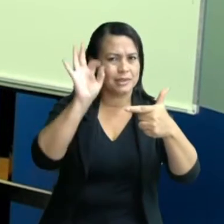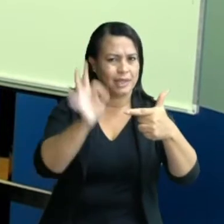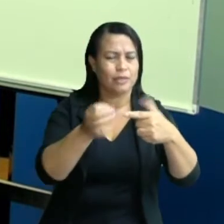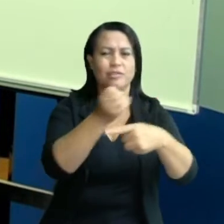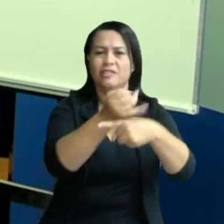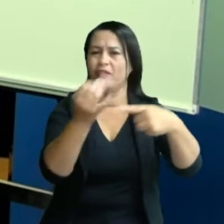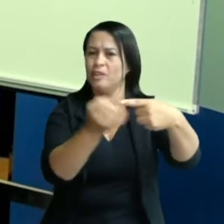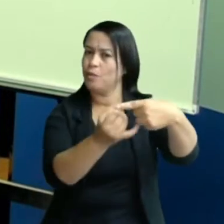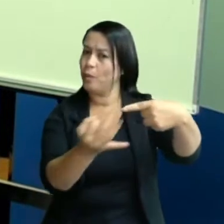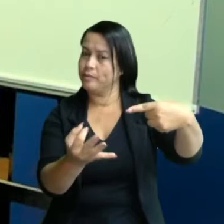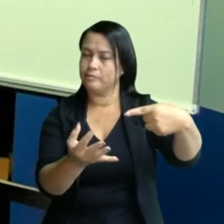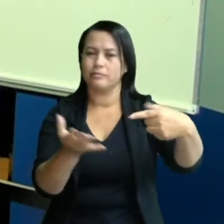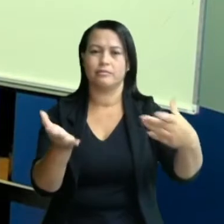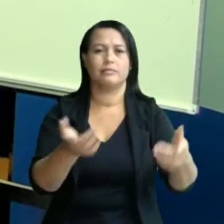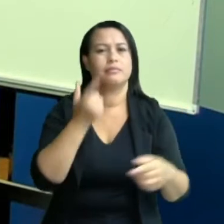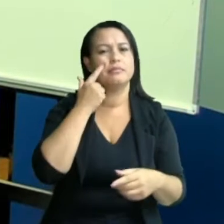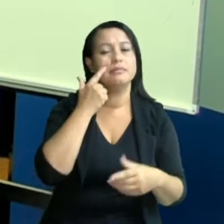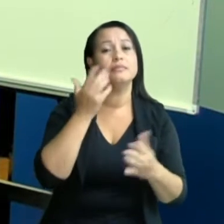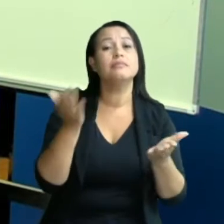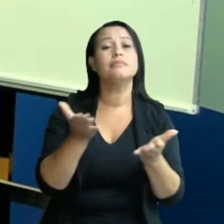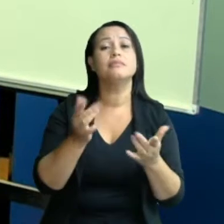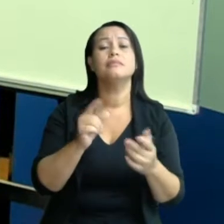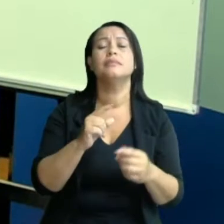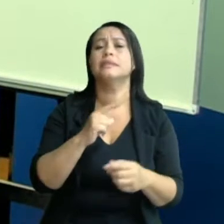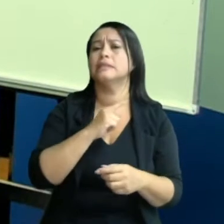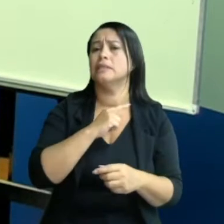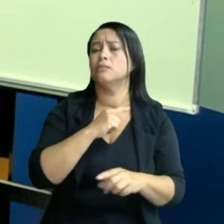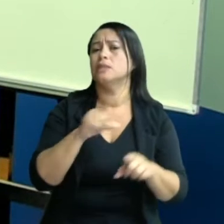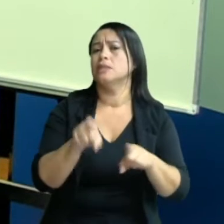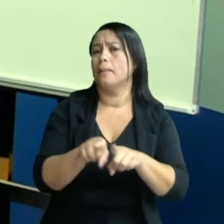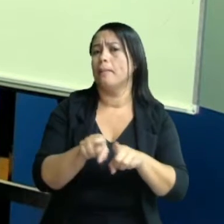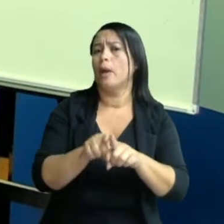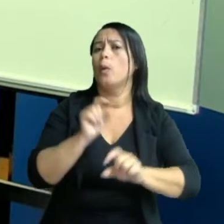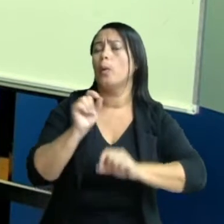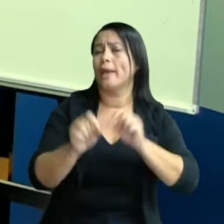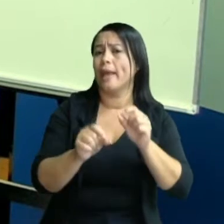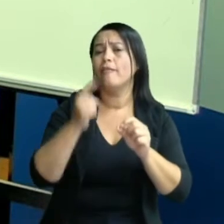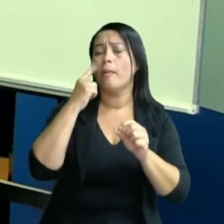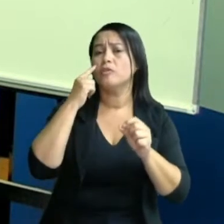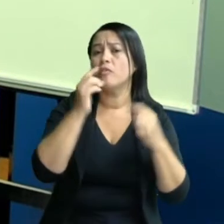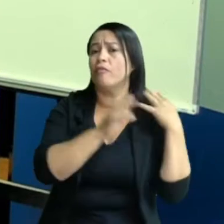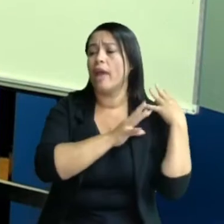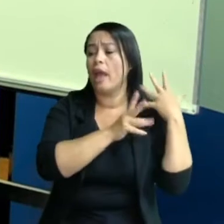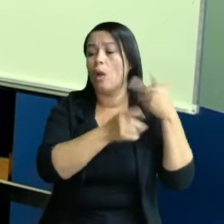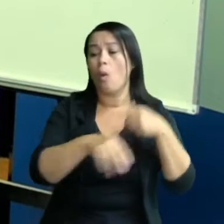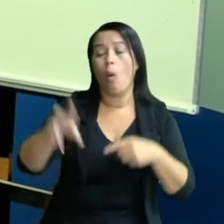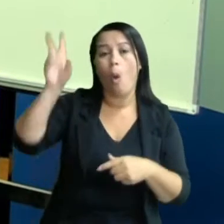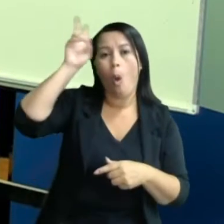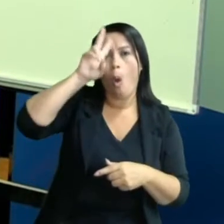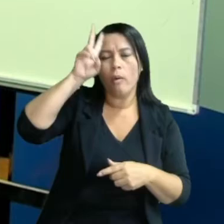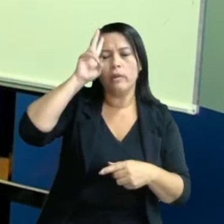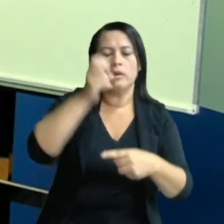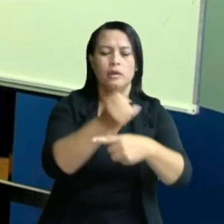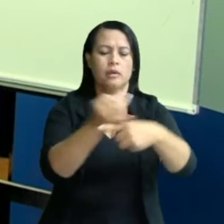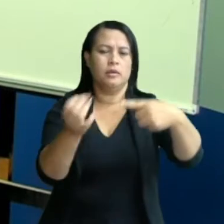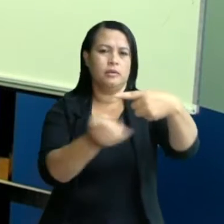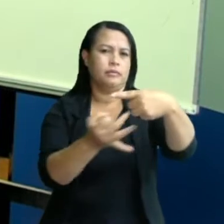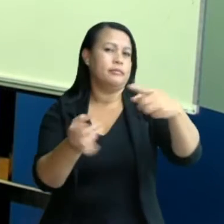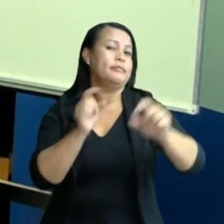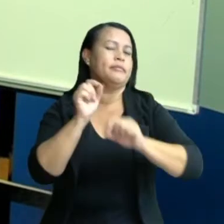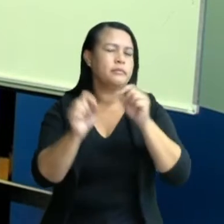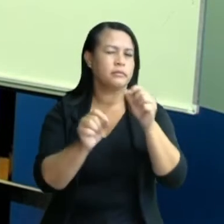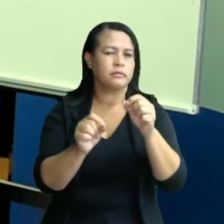De frações. Então, para isso, né, vamos recordar agora também essa divisão de fração